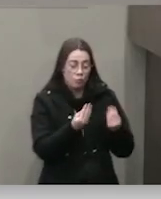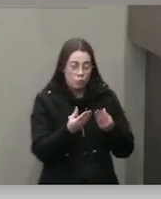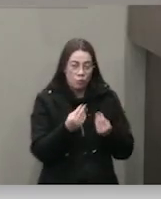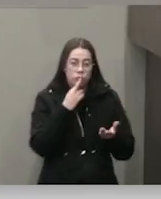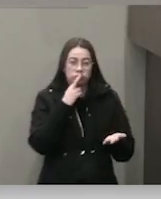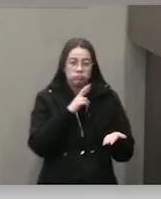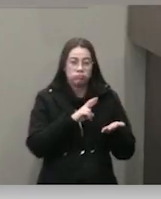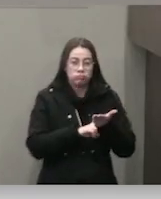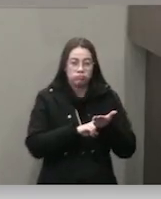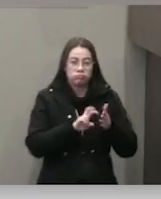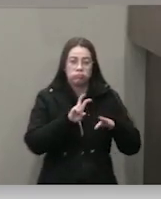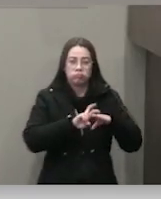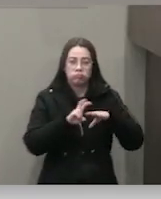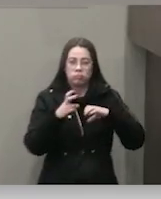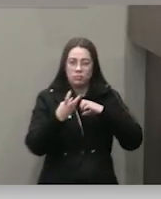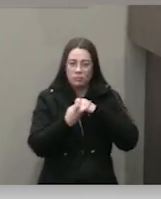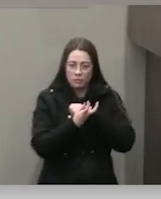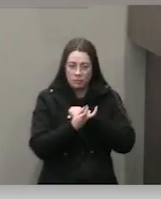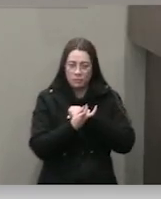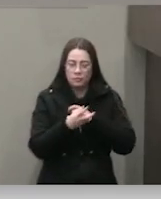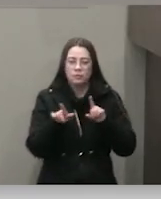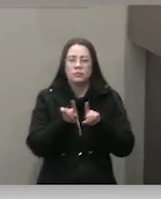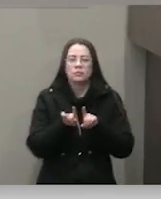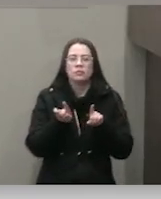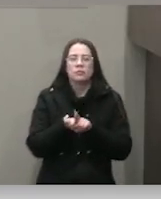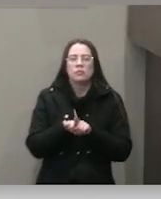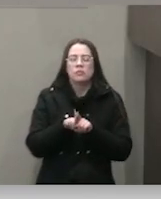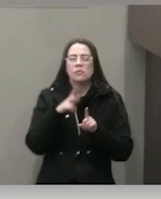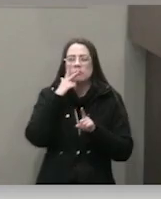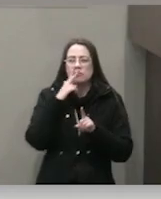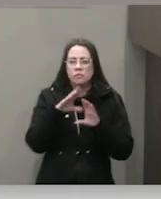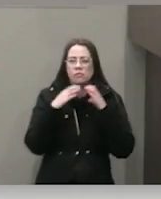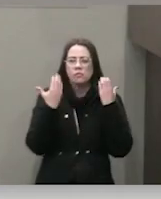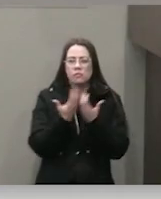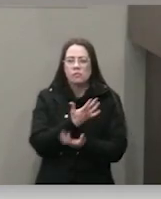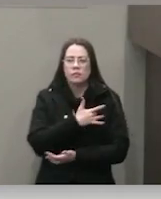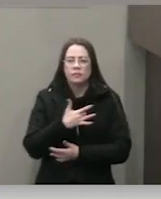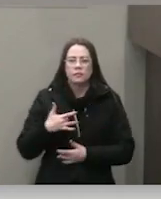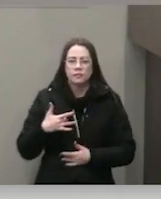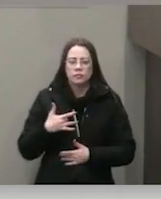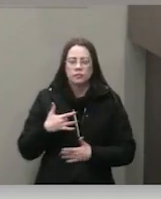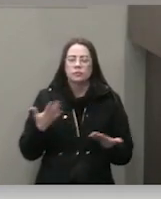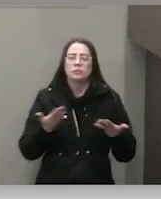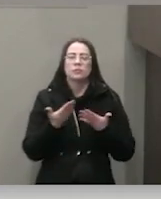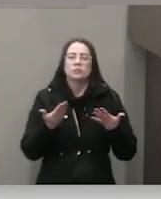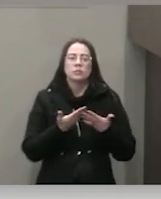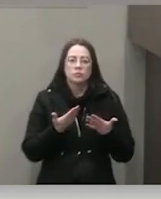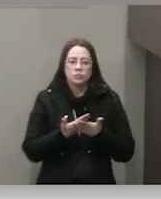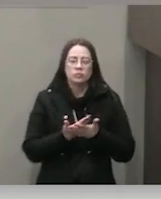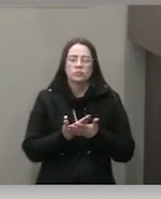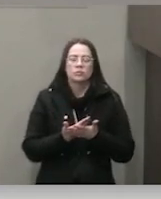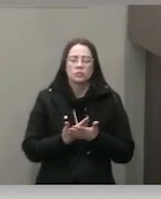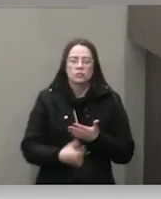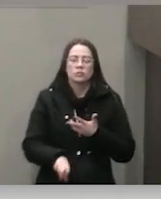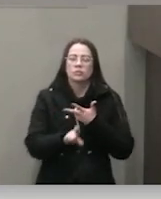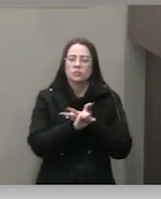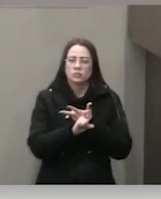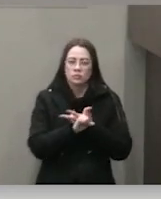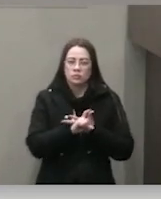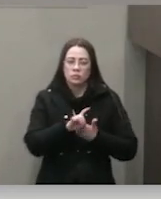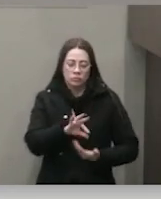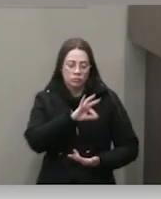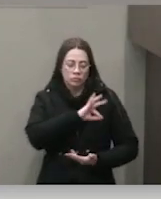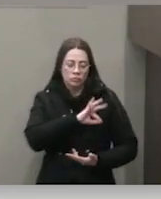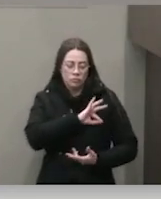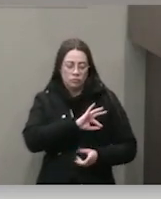antiga, tanto dos agentes de endemias quanto dos agentes comunitários de saúde, que o Executivo está atendendo agora, com o adicional de